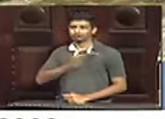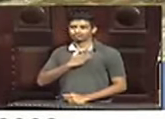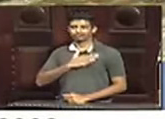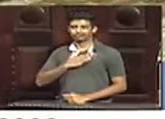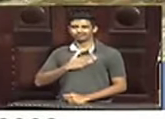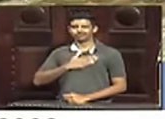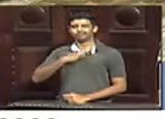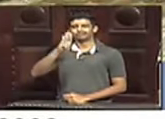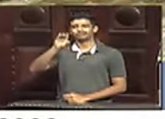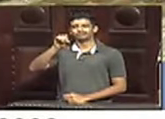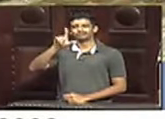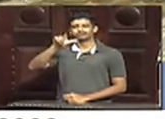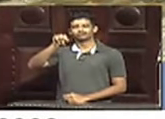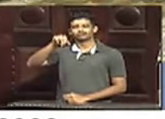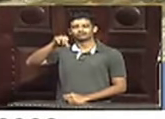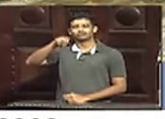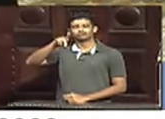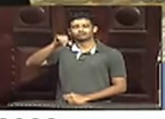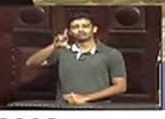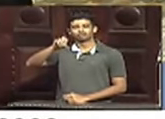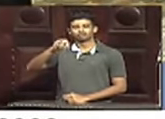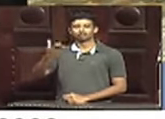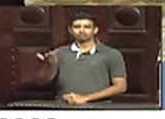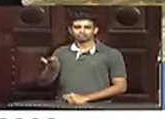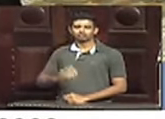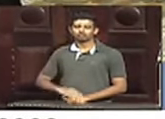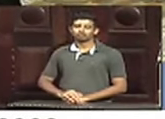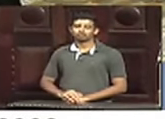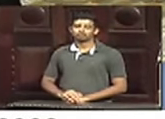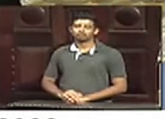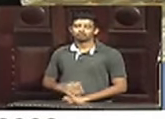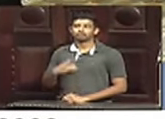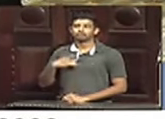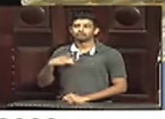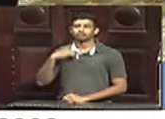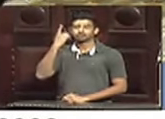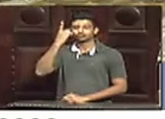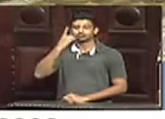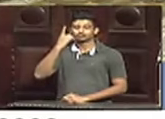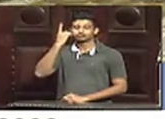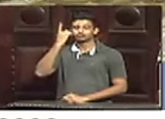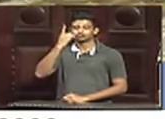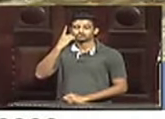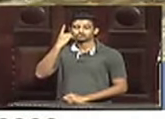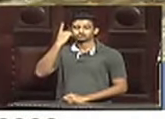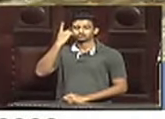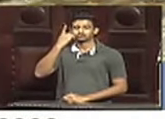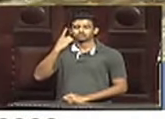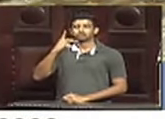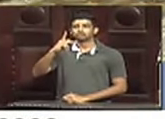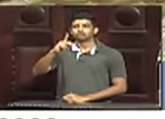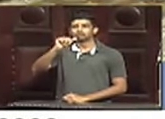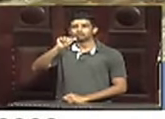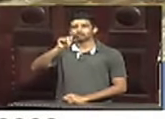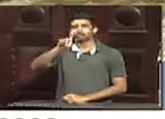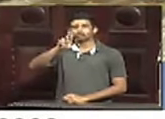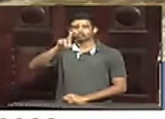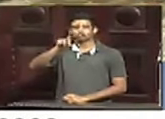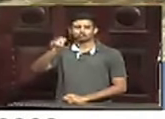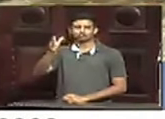do Bolsonaro, também quero a sua atenção, o deputado Paulo